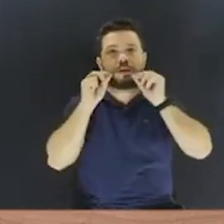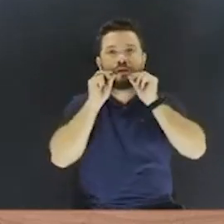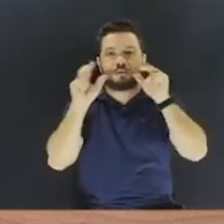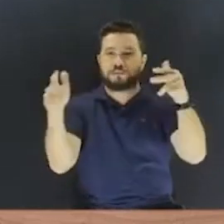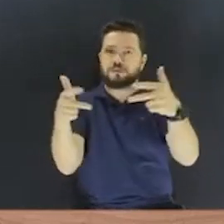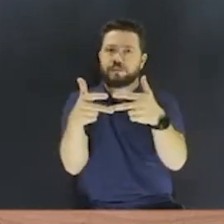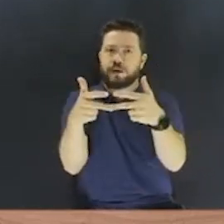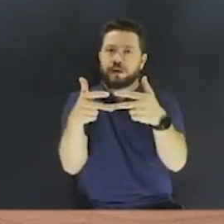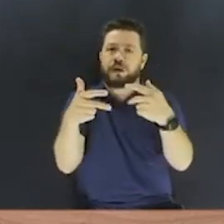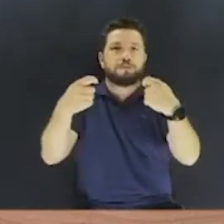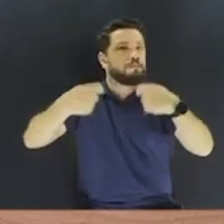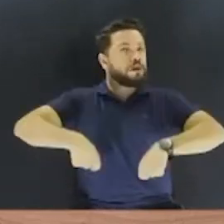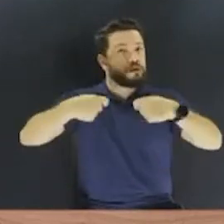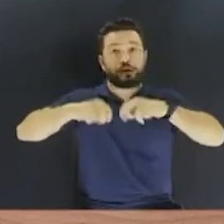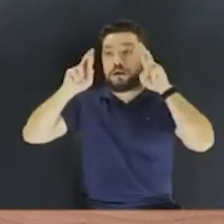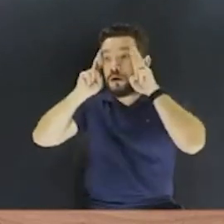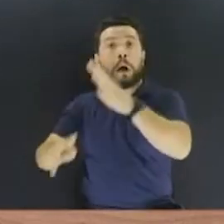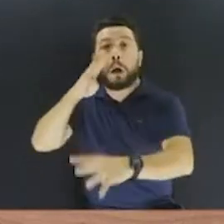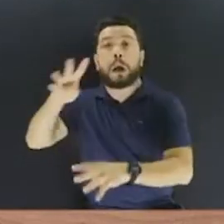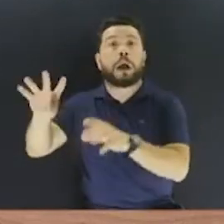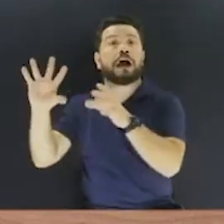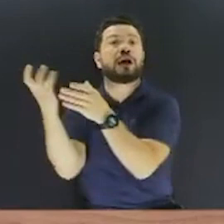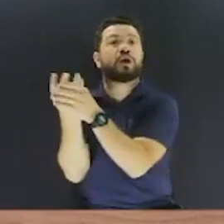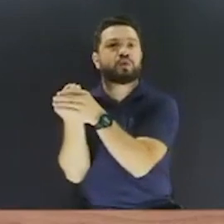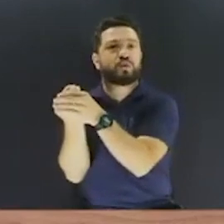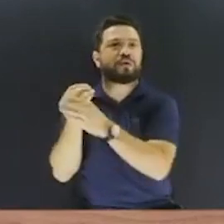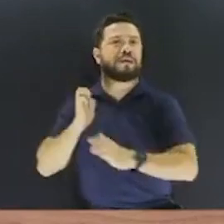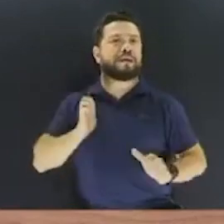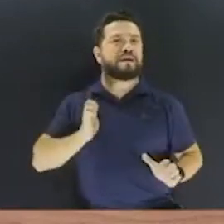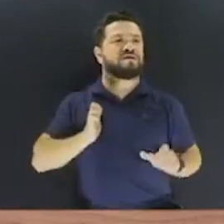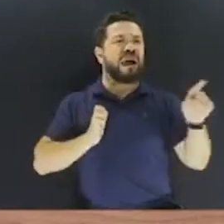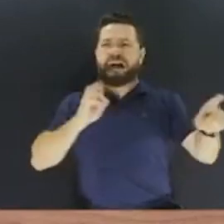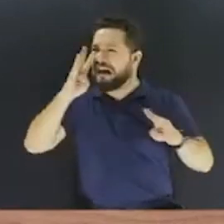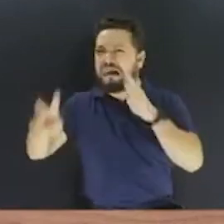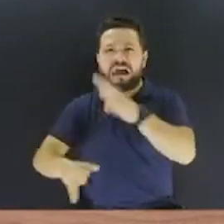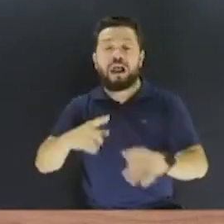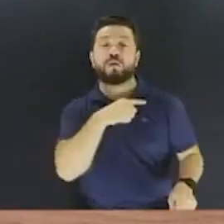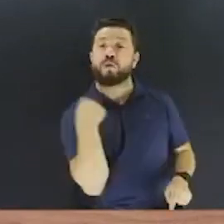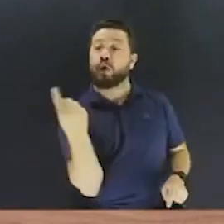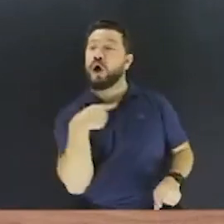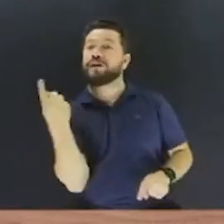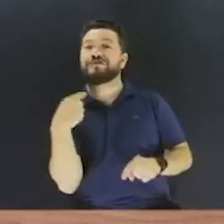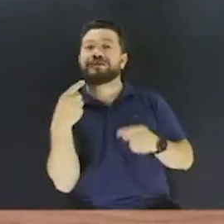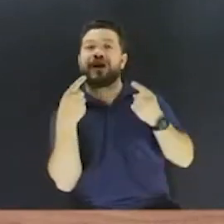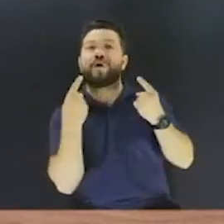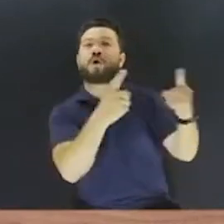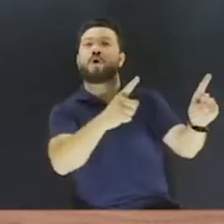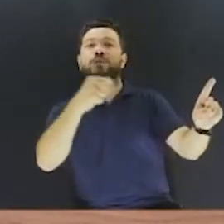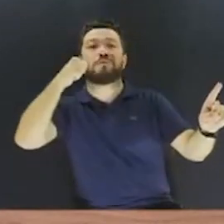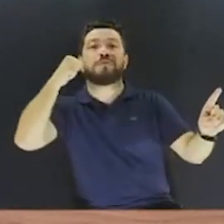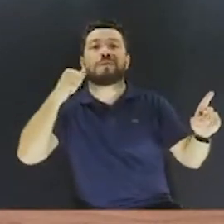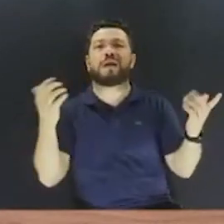decisão de todos os vereadores pres exógenos que somos contra as mulheres e por isso que a o conselho de